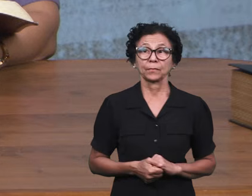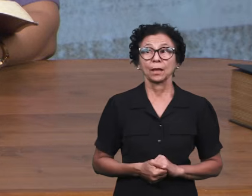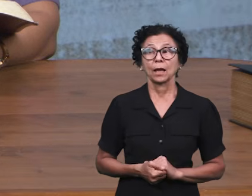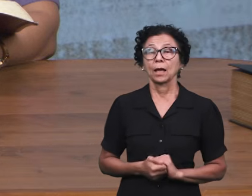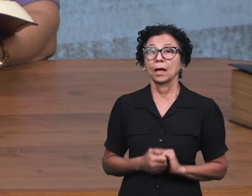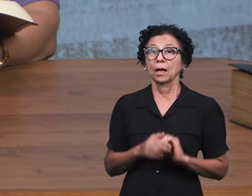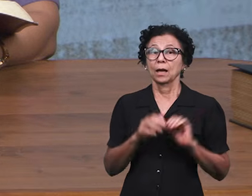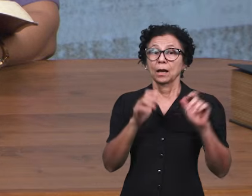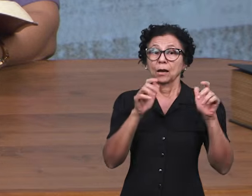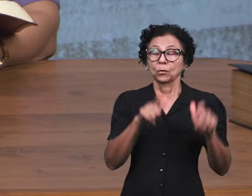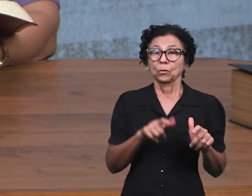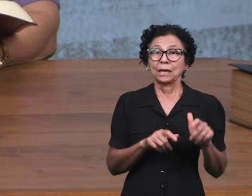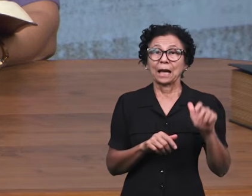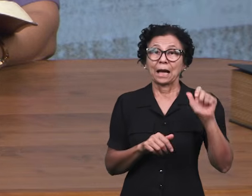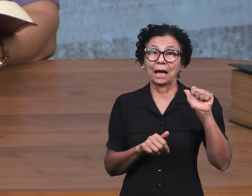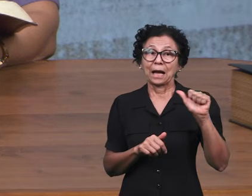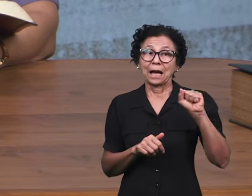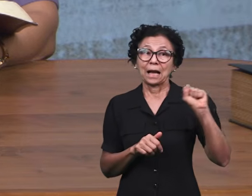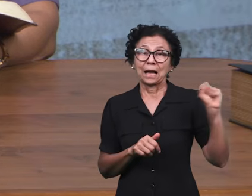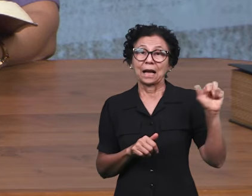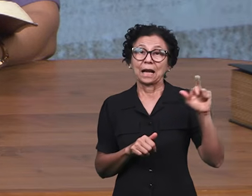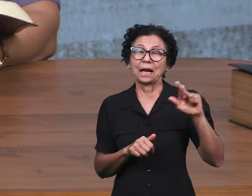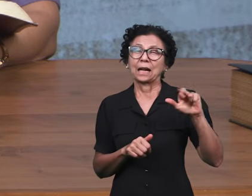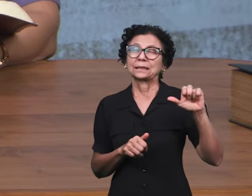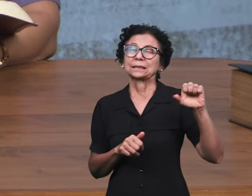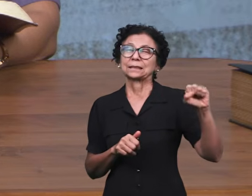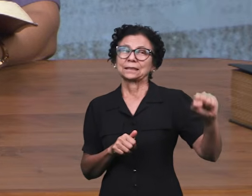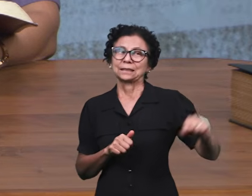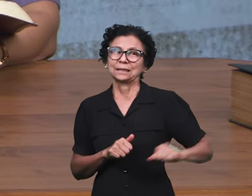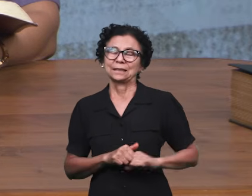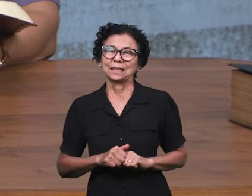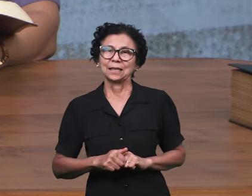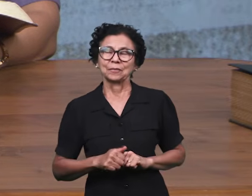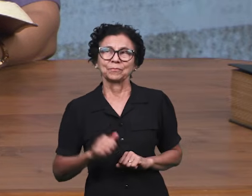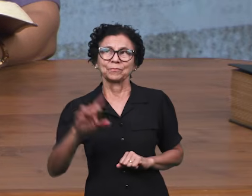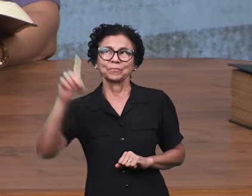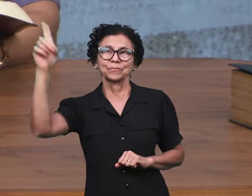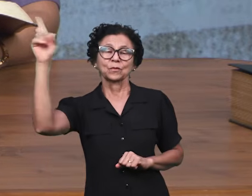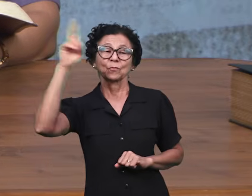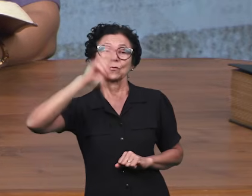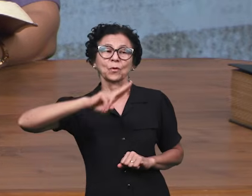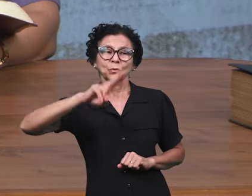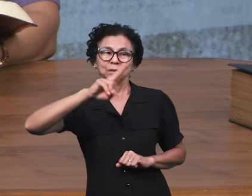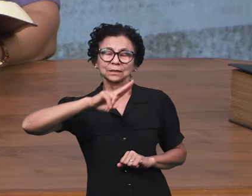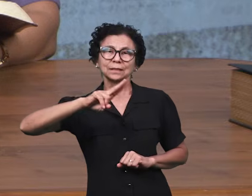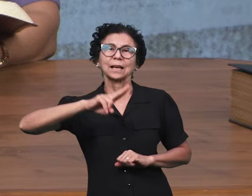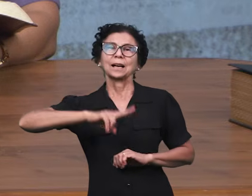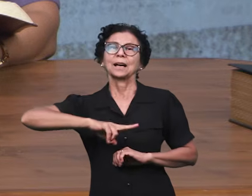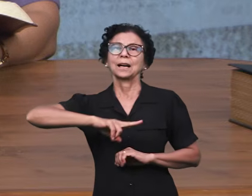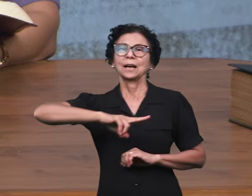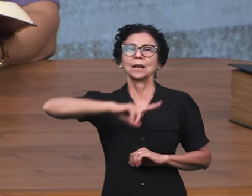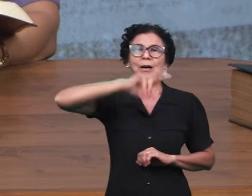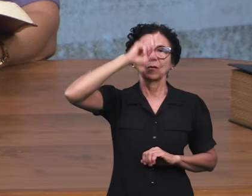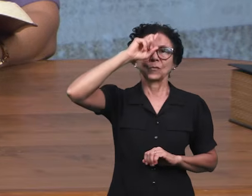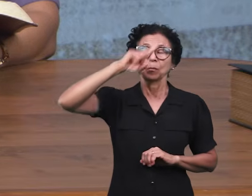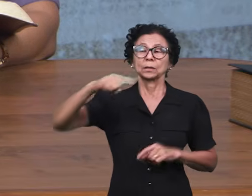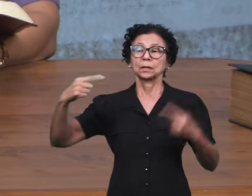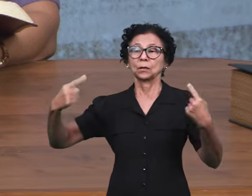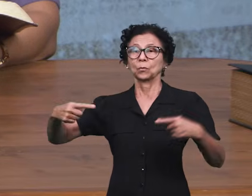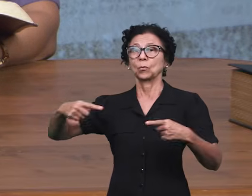minha indignação é como bordão nas suas mãos. Enviá-lo-ei contra uma